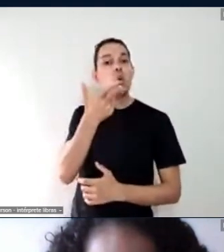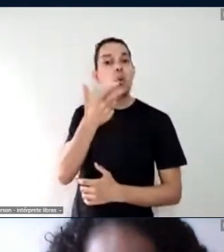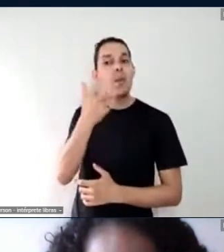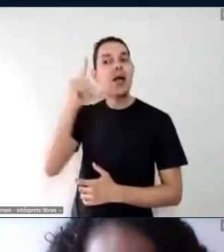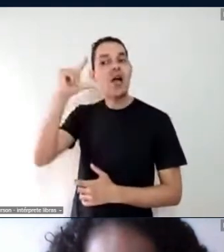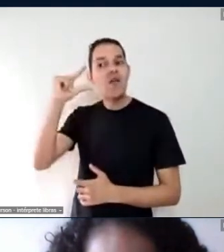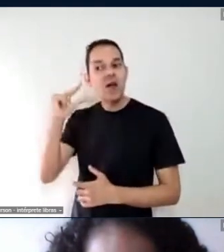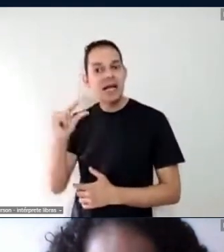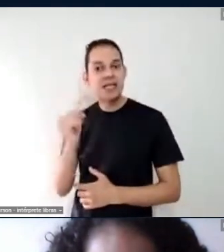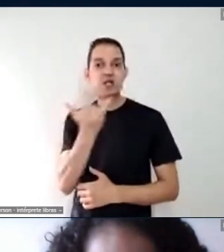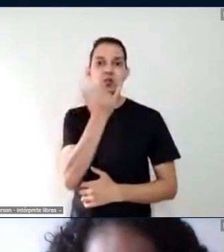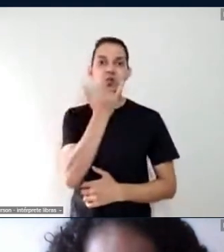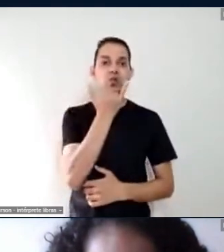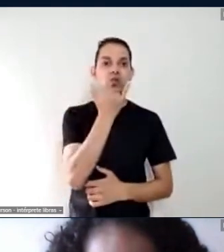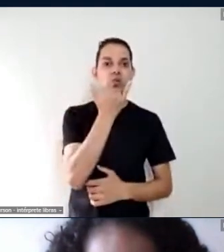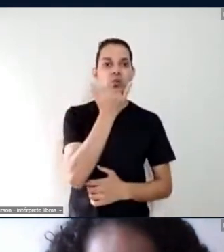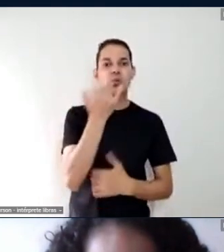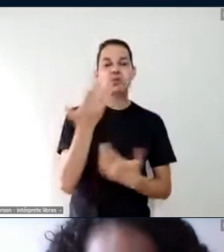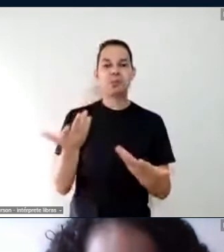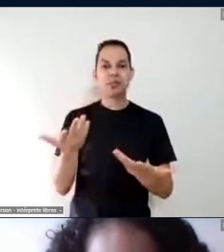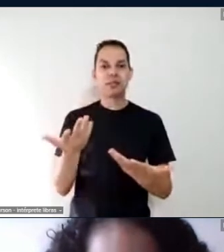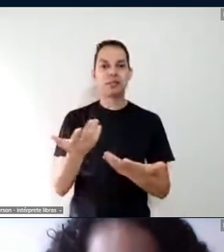sem microfone também.